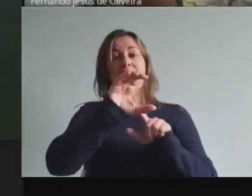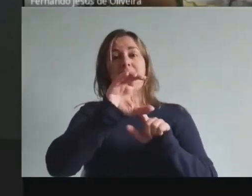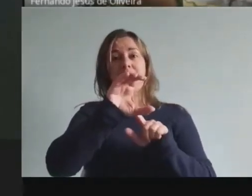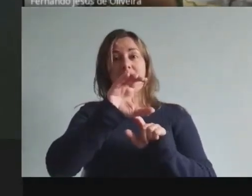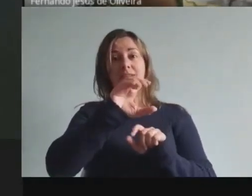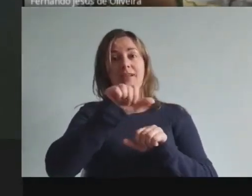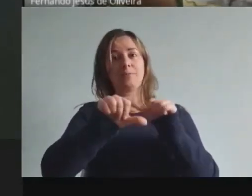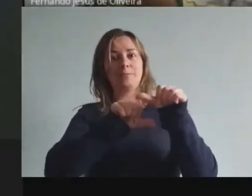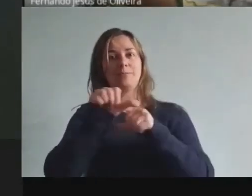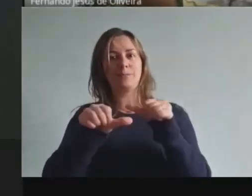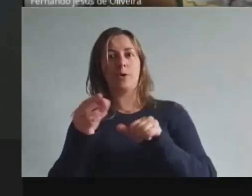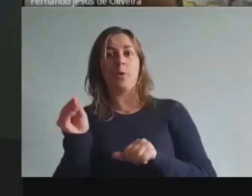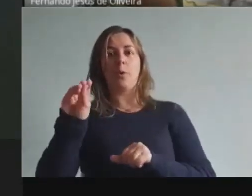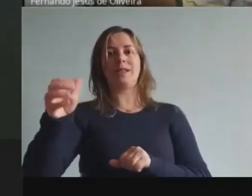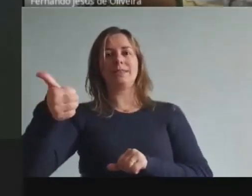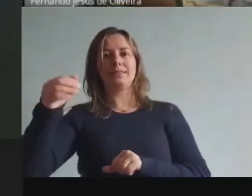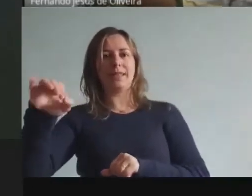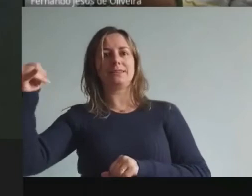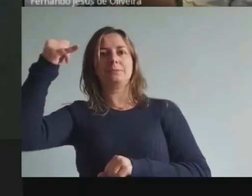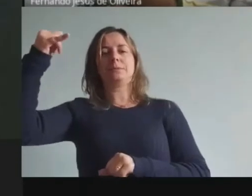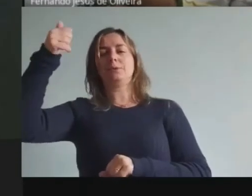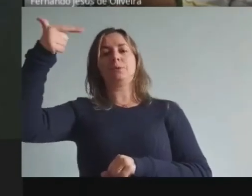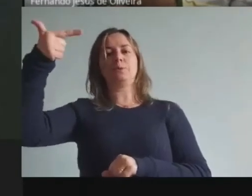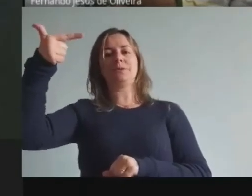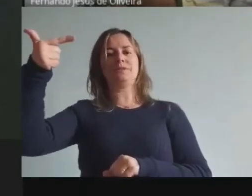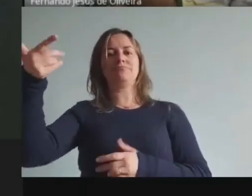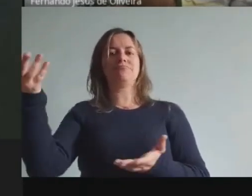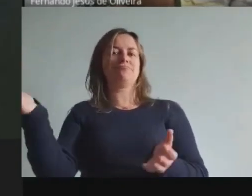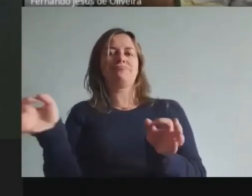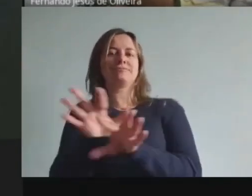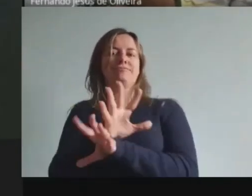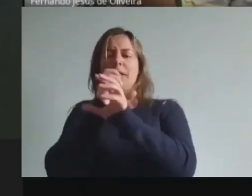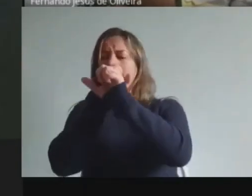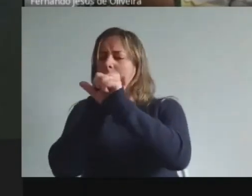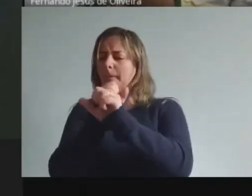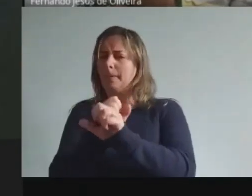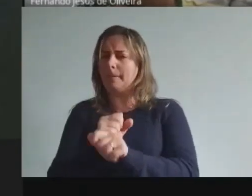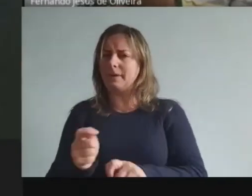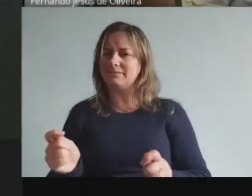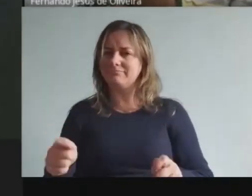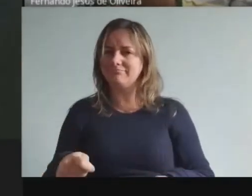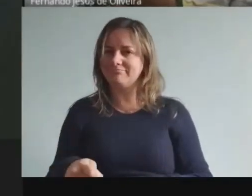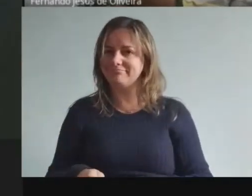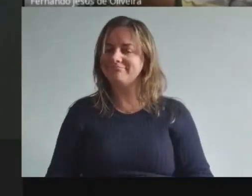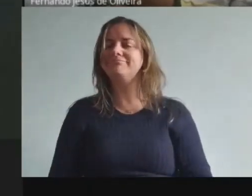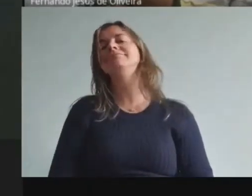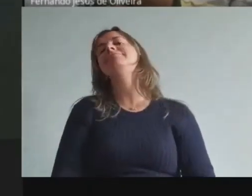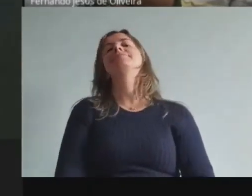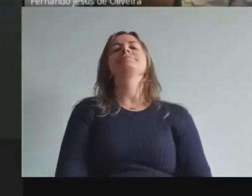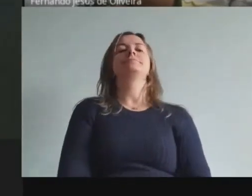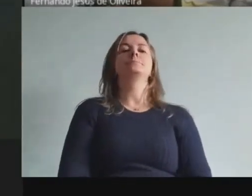vezes 10 a menos 2 no lugar. Pronto. E bora fazer o seu problema, né?